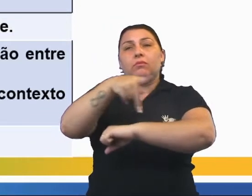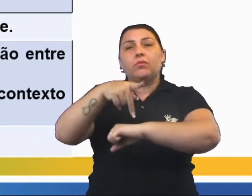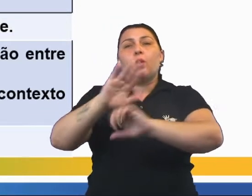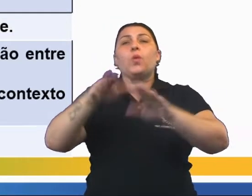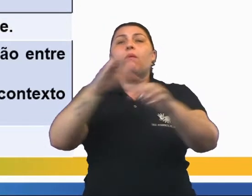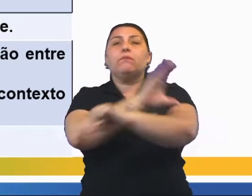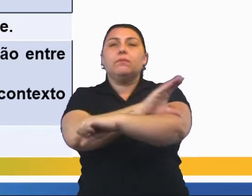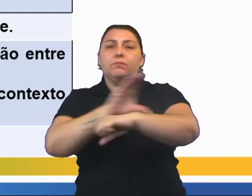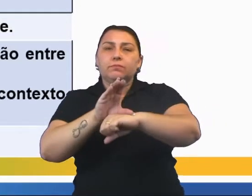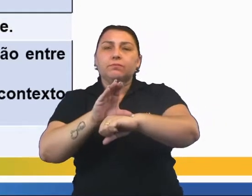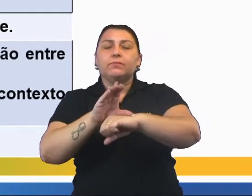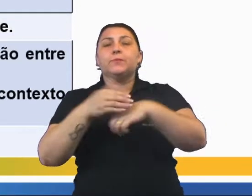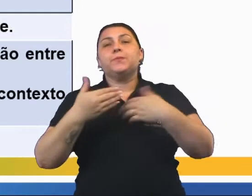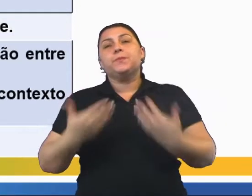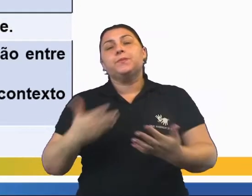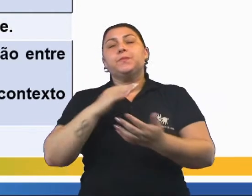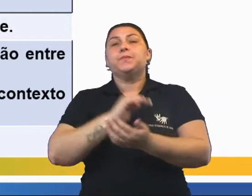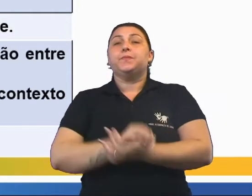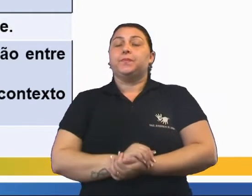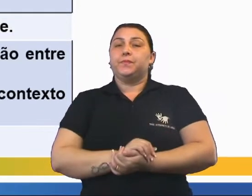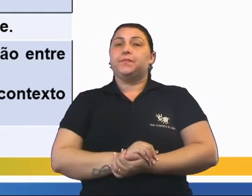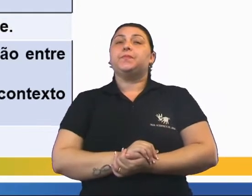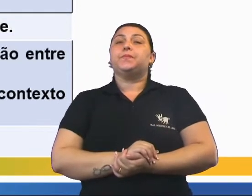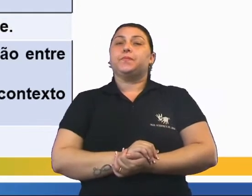que cultura? Não é? Então essas